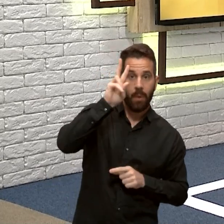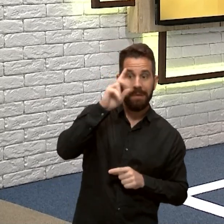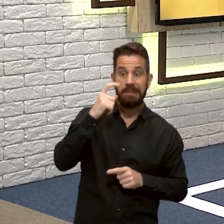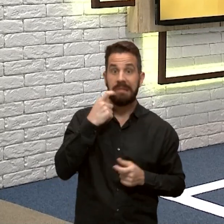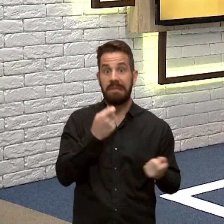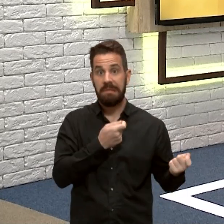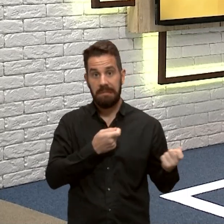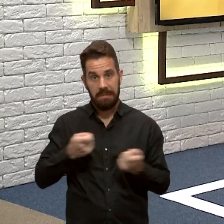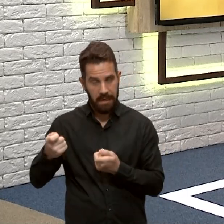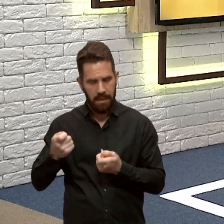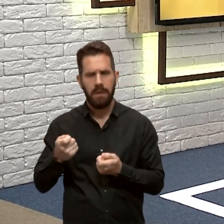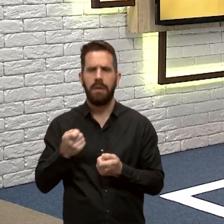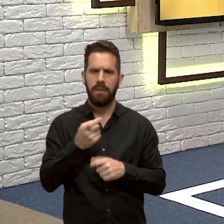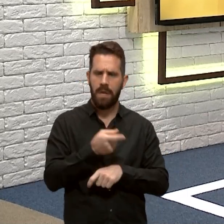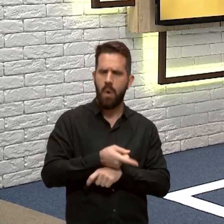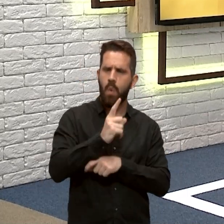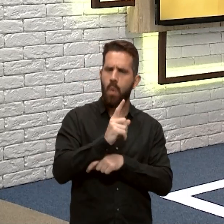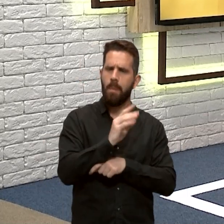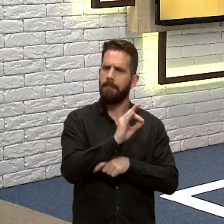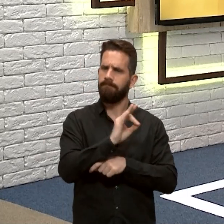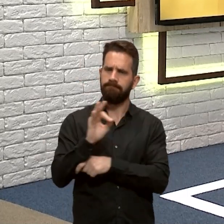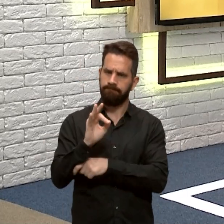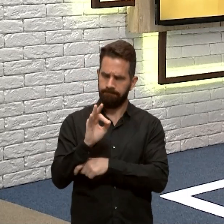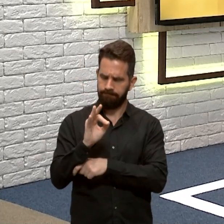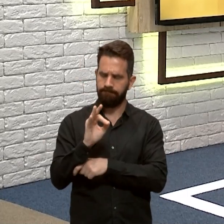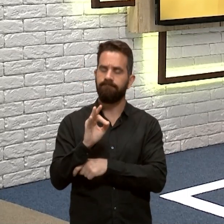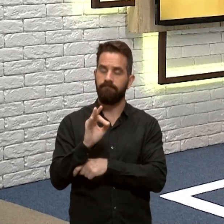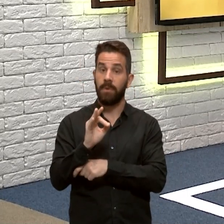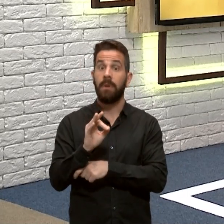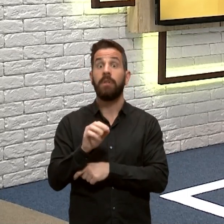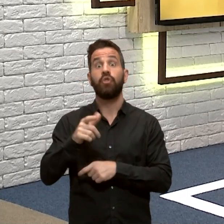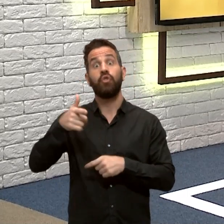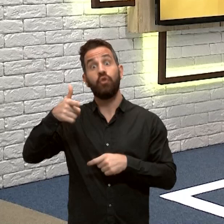no início da tarde, 1h em ponto, com